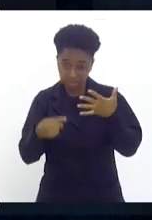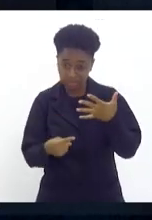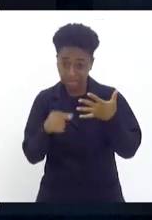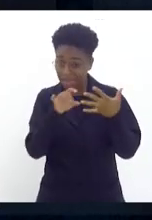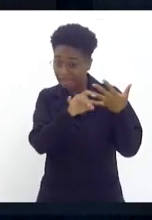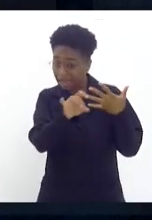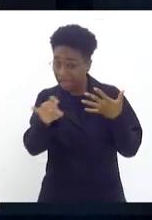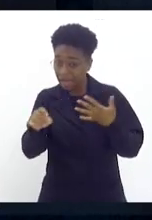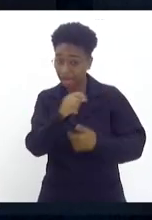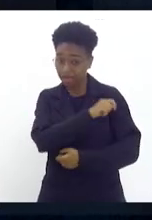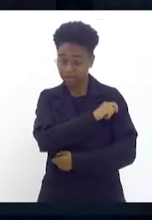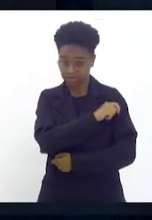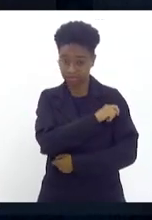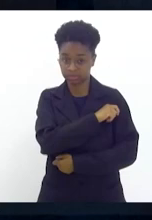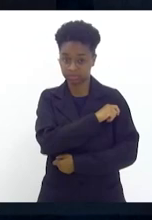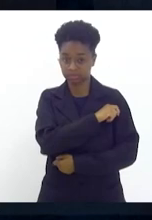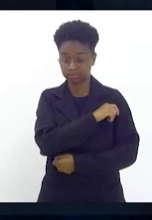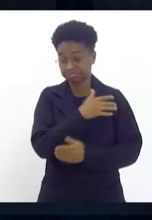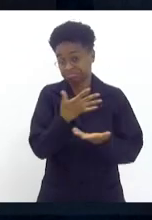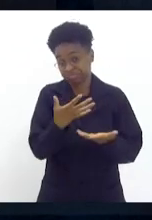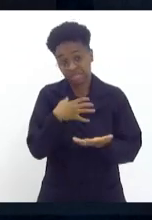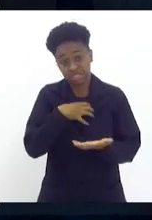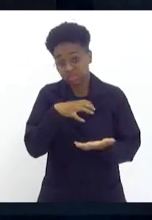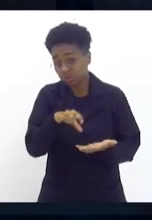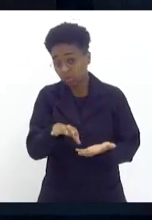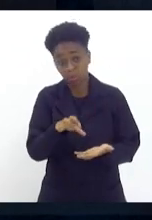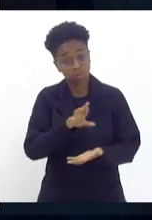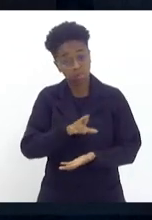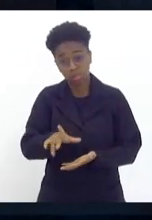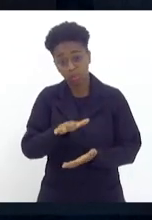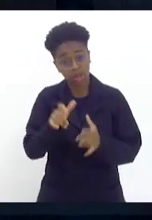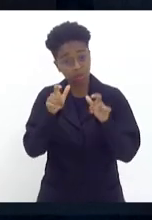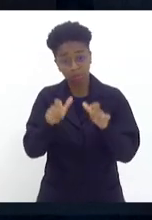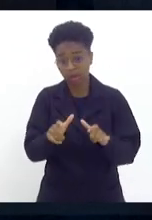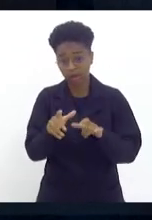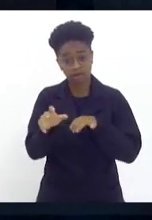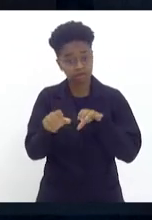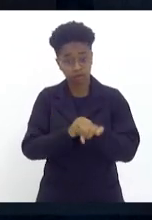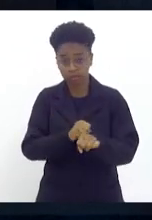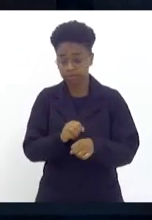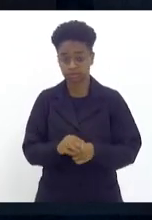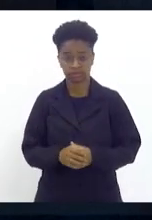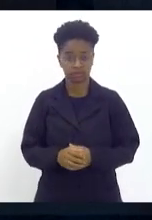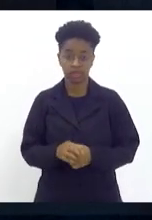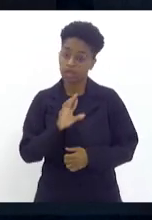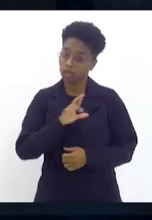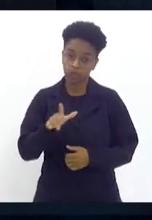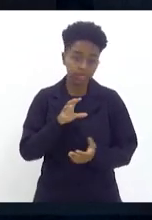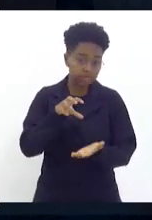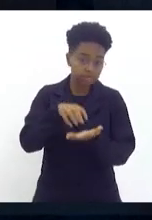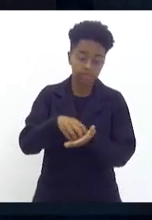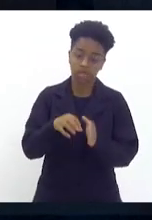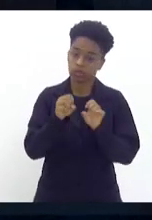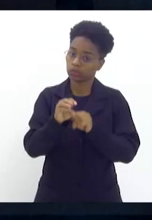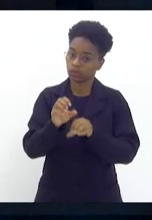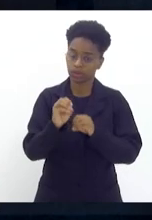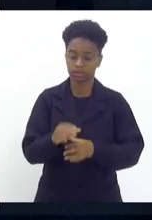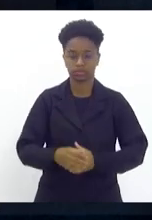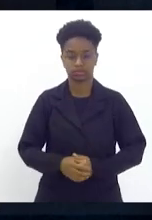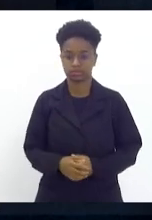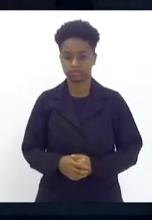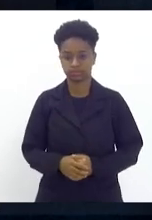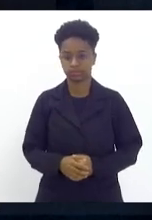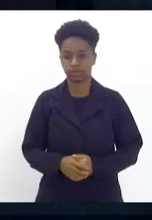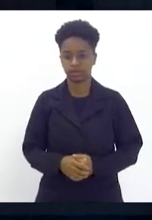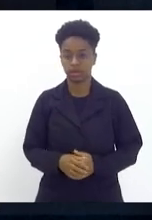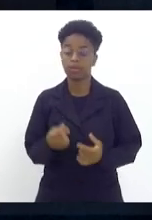cada um dos seus alunos, sinto muito, não é um centro formador, não é um centro educador. Ela